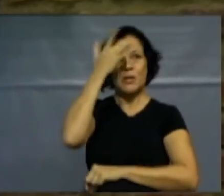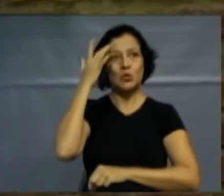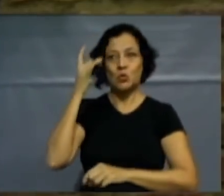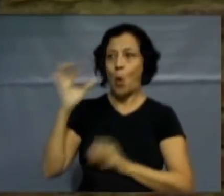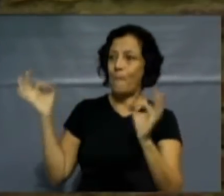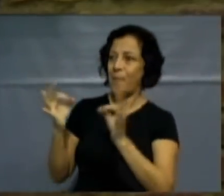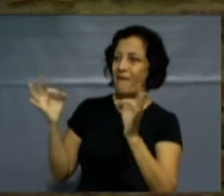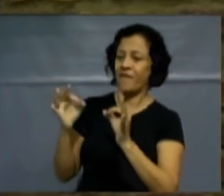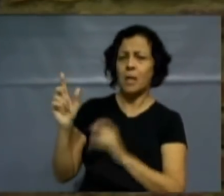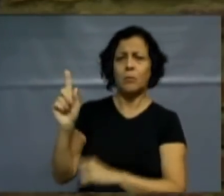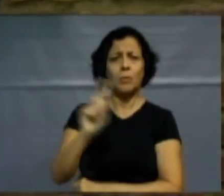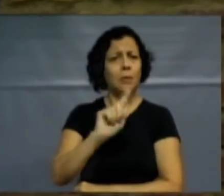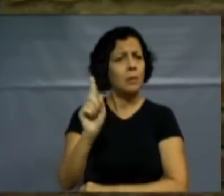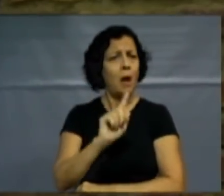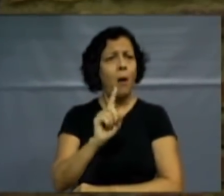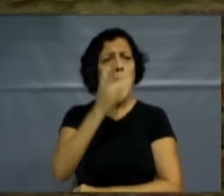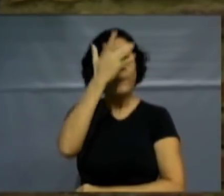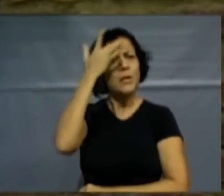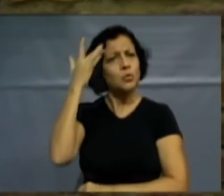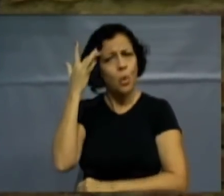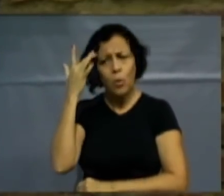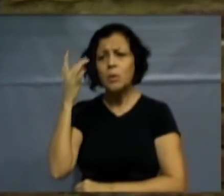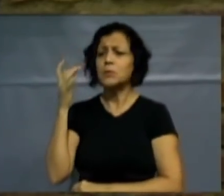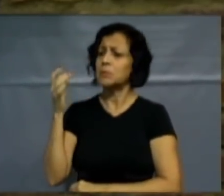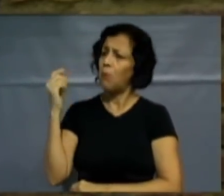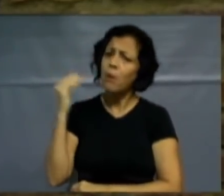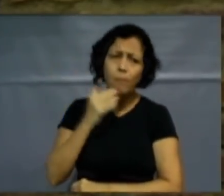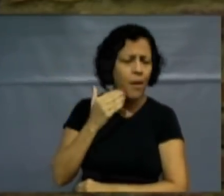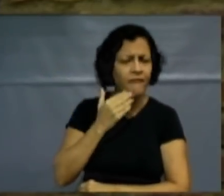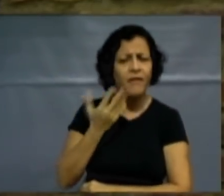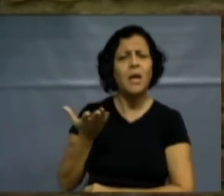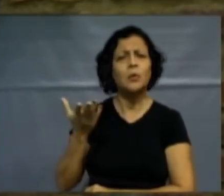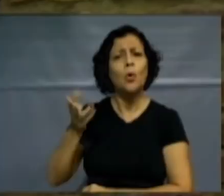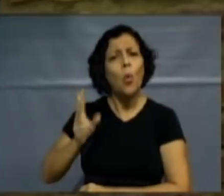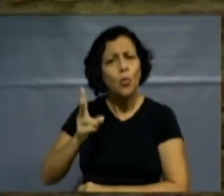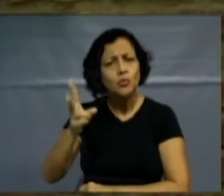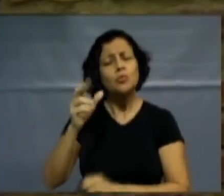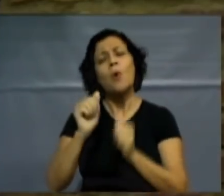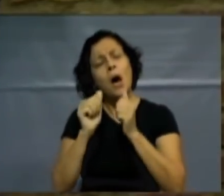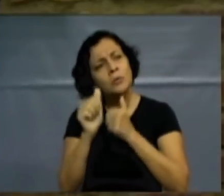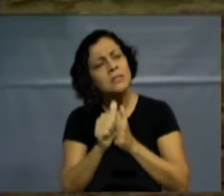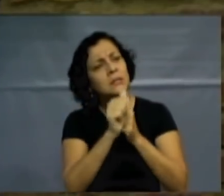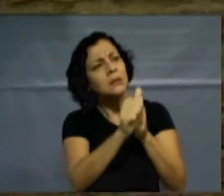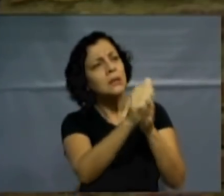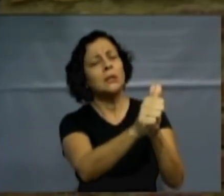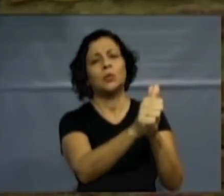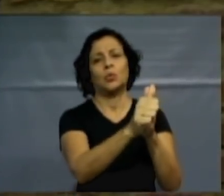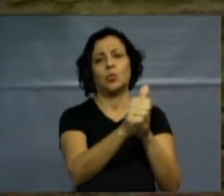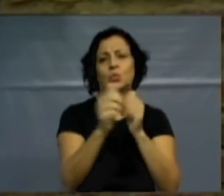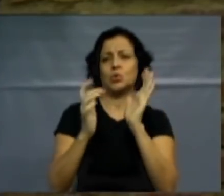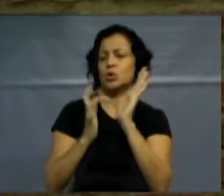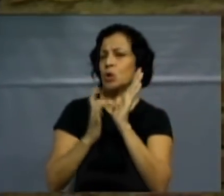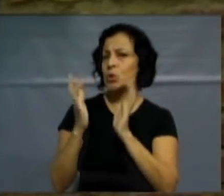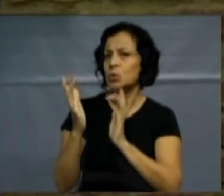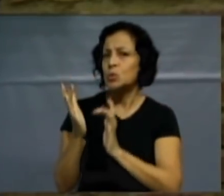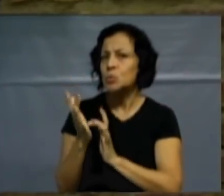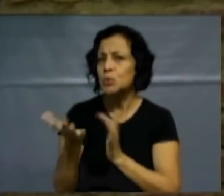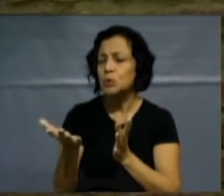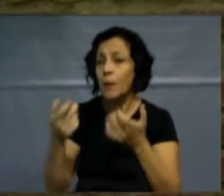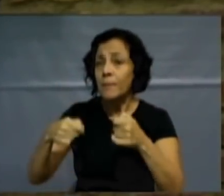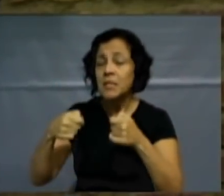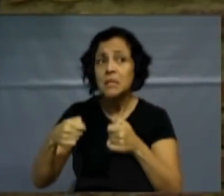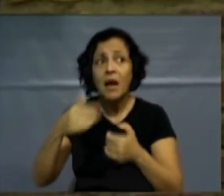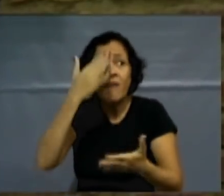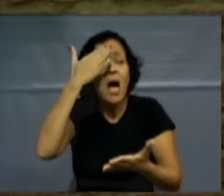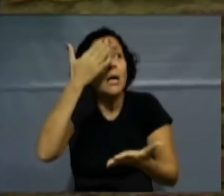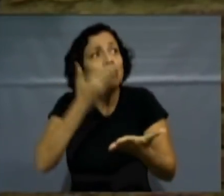de ter visto Jesus ressuscitado, ele continuou só vendo, Ou seja, ele precisava continuar vendo para acreditar em